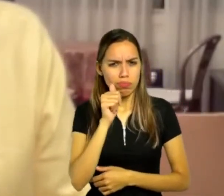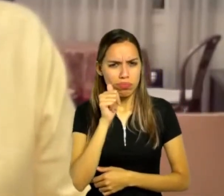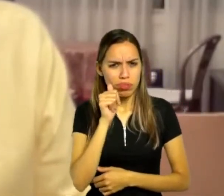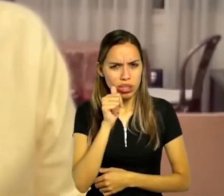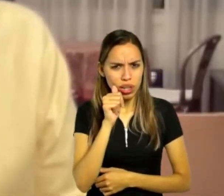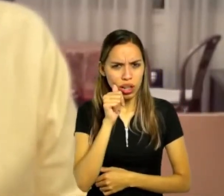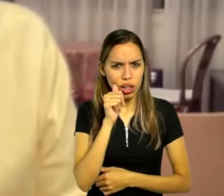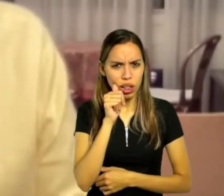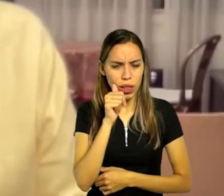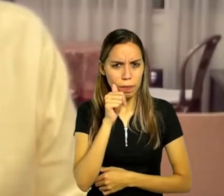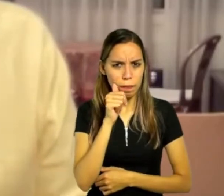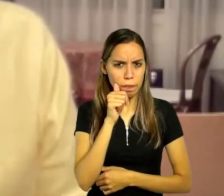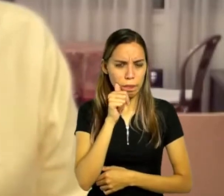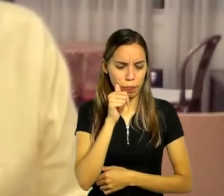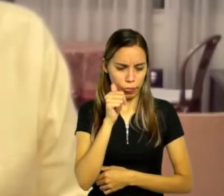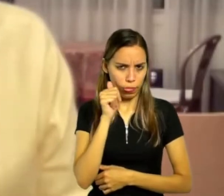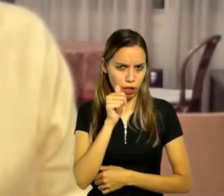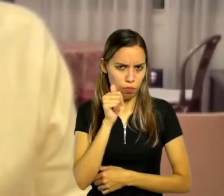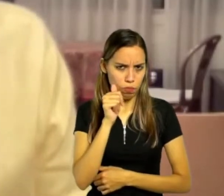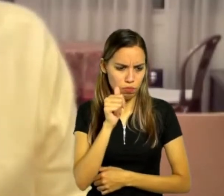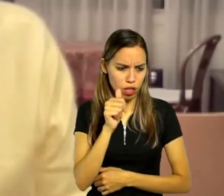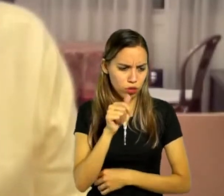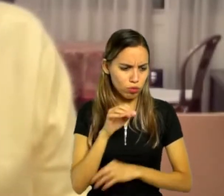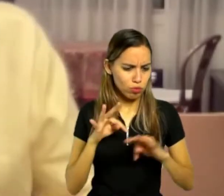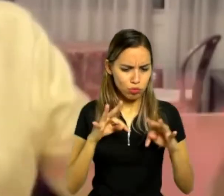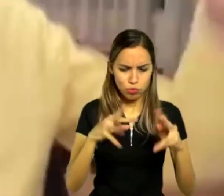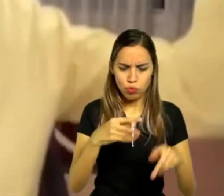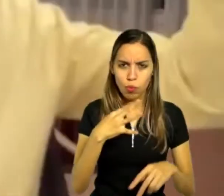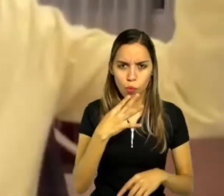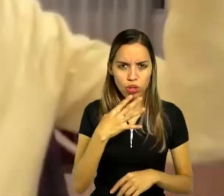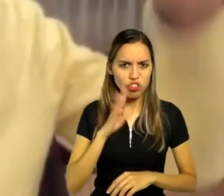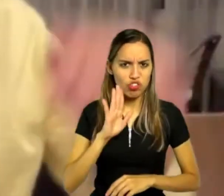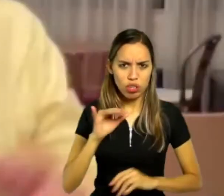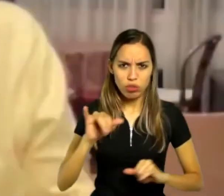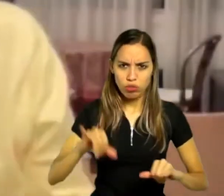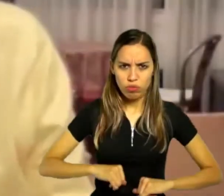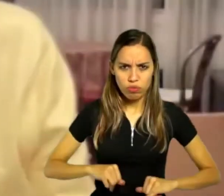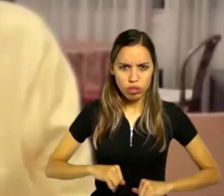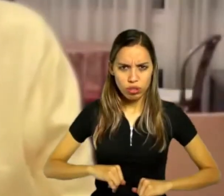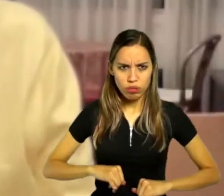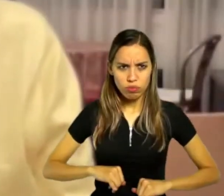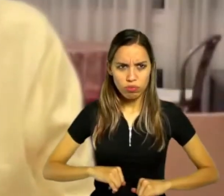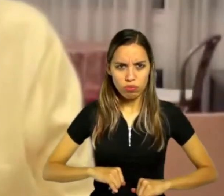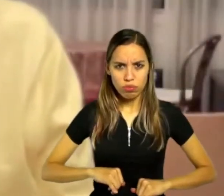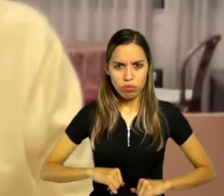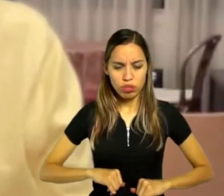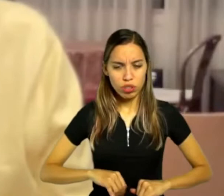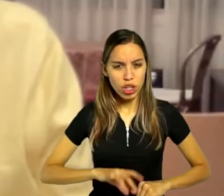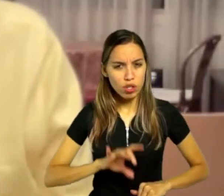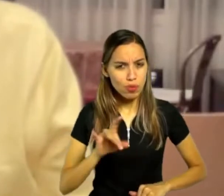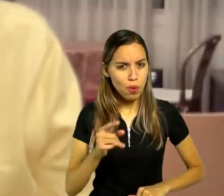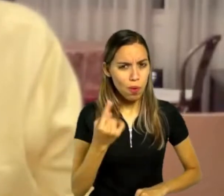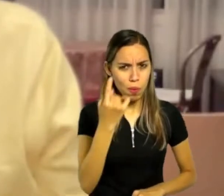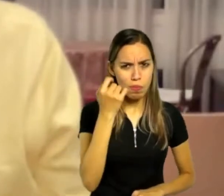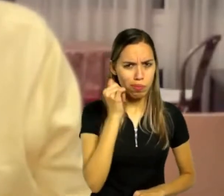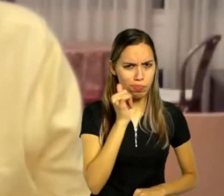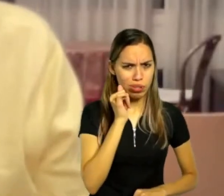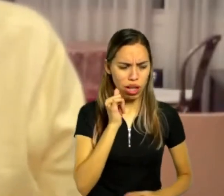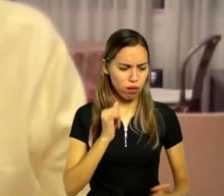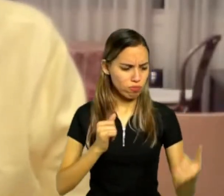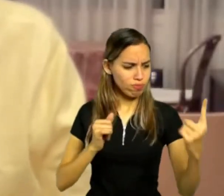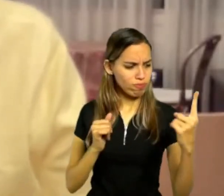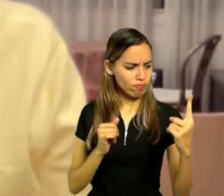uma palestra, fiz essa pergunta e uma delas falou: eu, doutor. Nunca mexeram com você na rua?